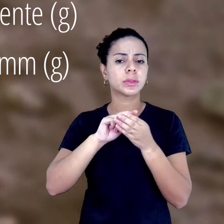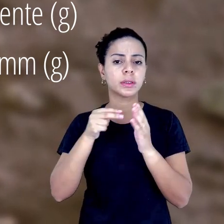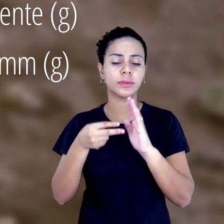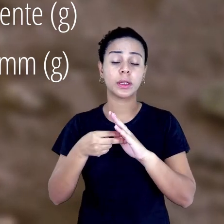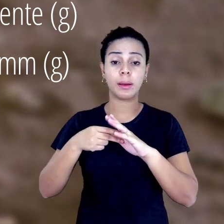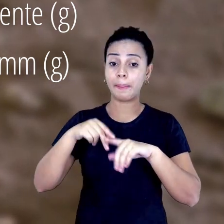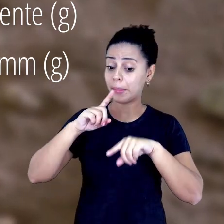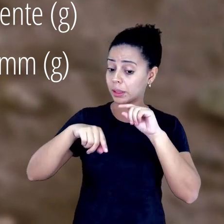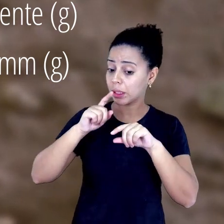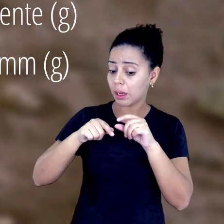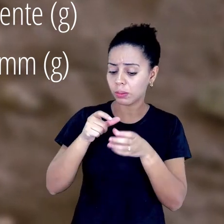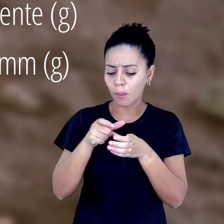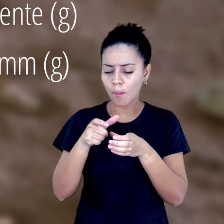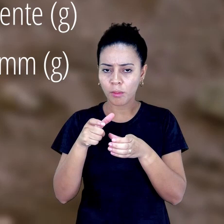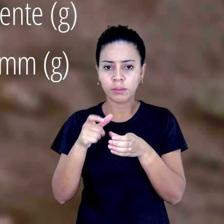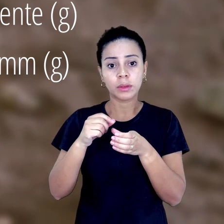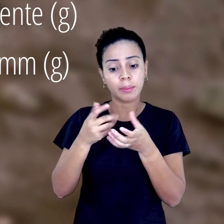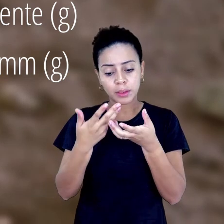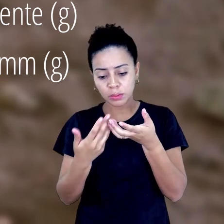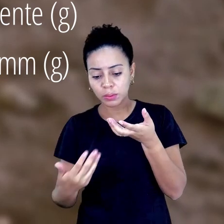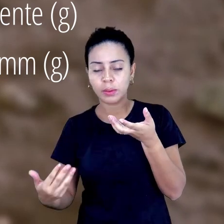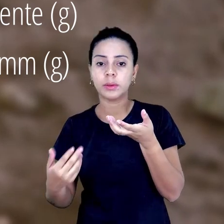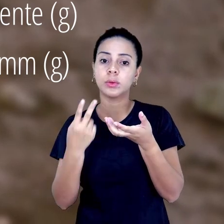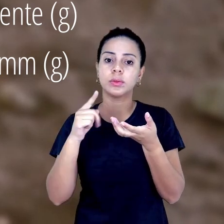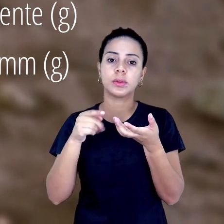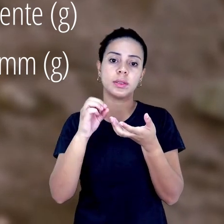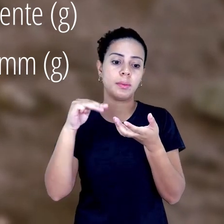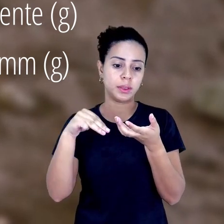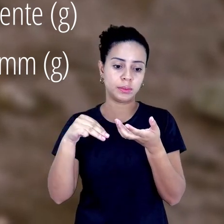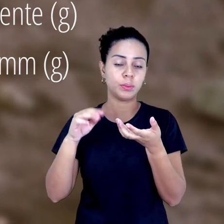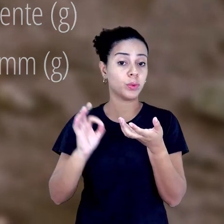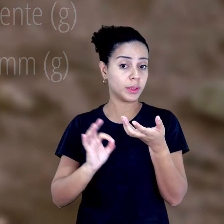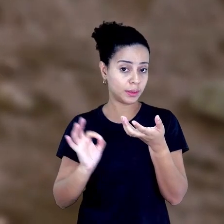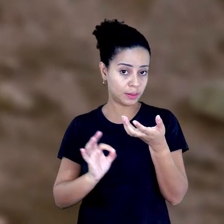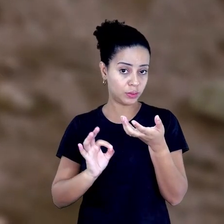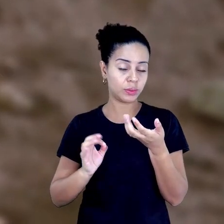do material passado na peneira de 2,0 mm em porcentagem.